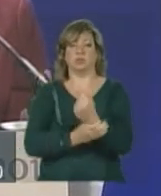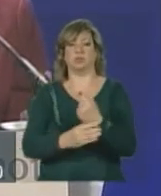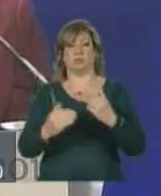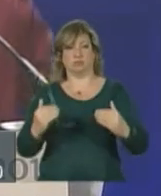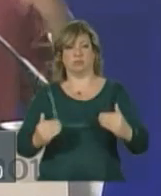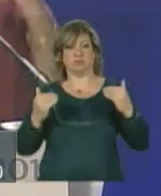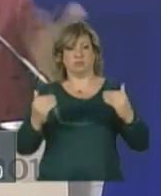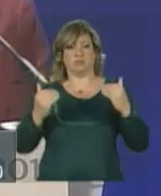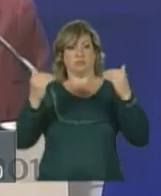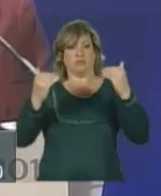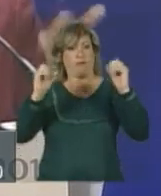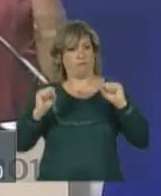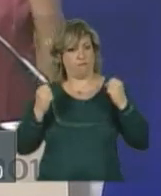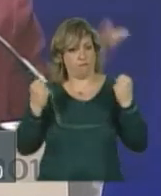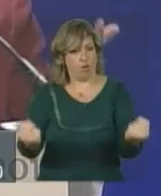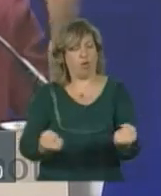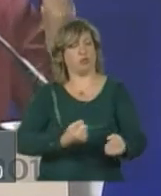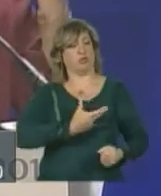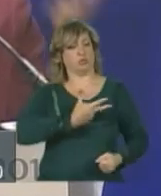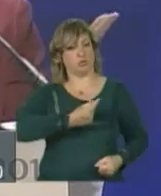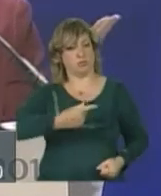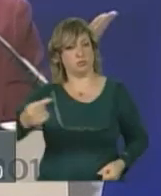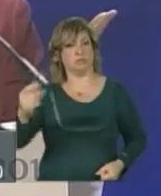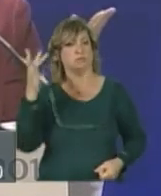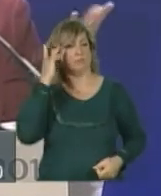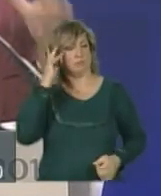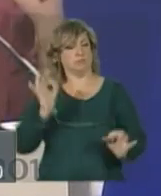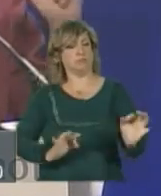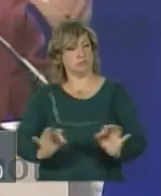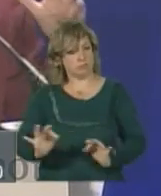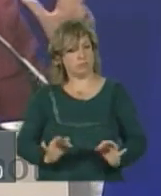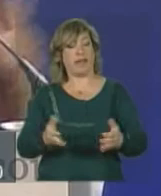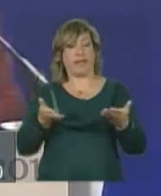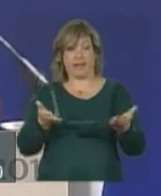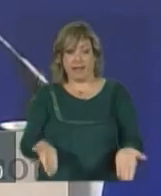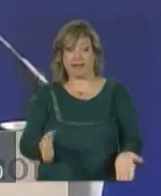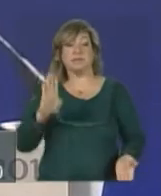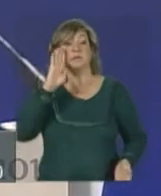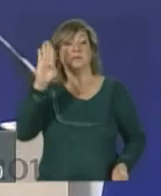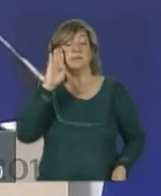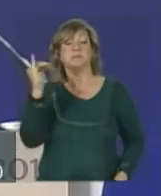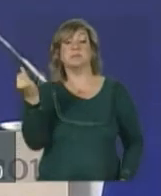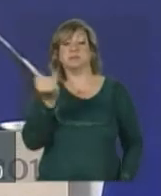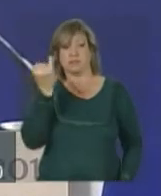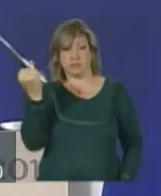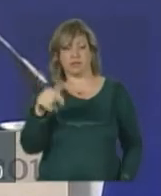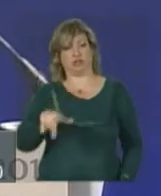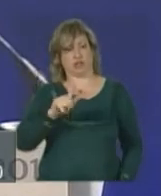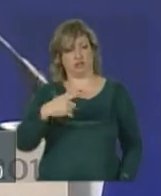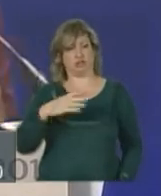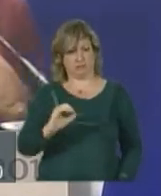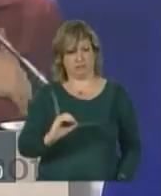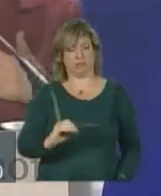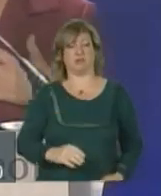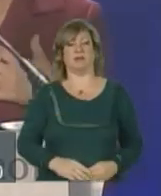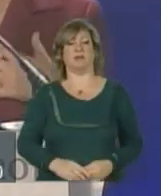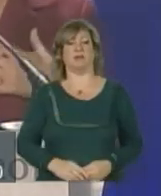crescimento forte, sustentável e equilibrado. Esses são os princípios do G20.